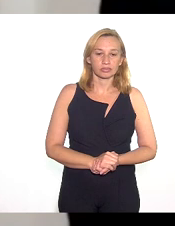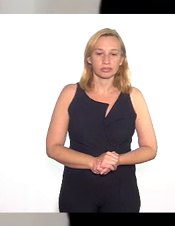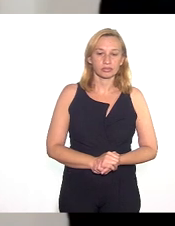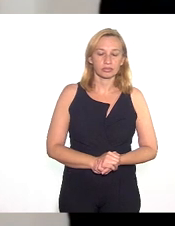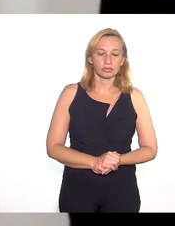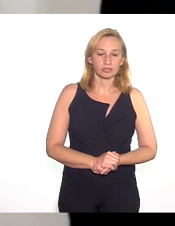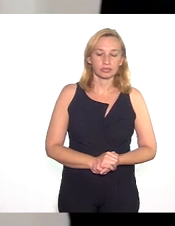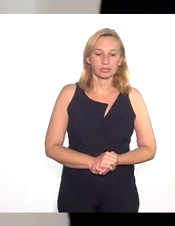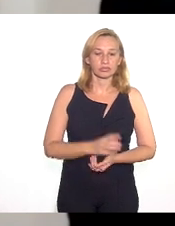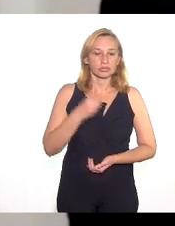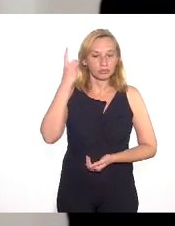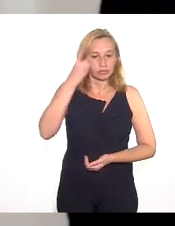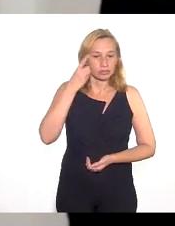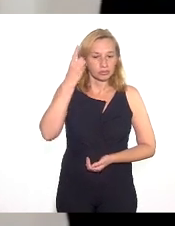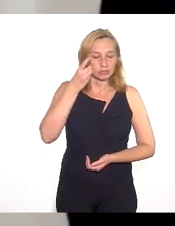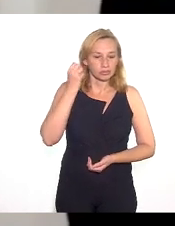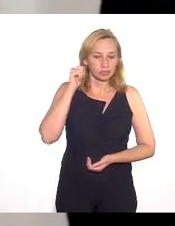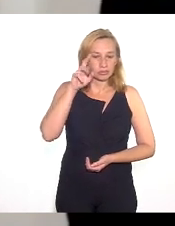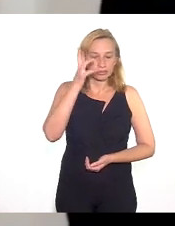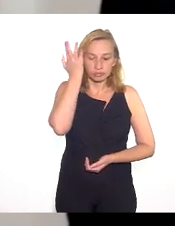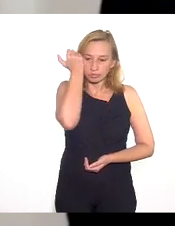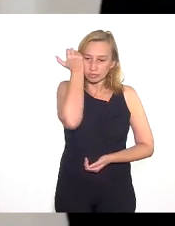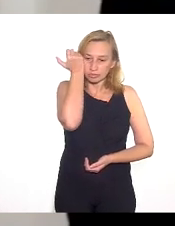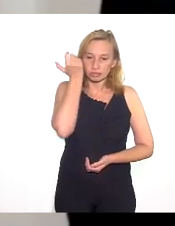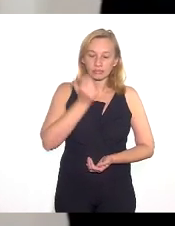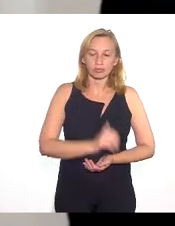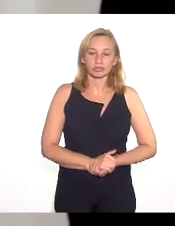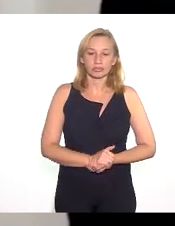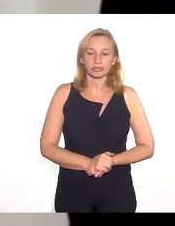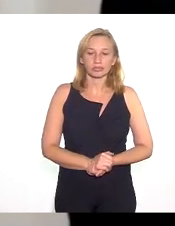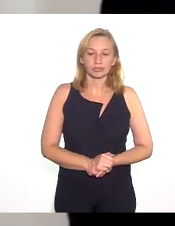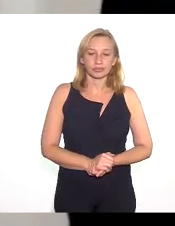Deputado Márcio Pacheco. Deputado Eliomar Coelho.